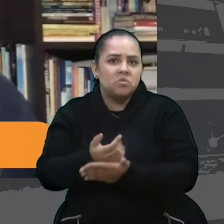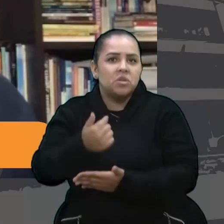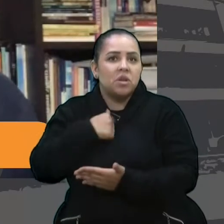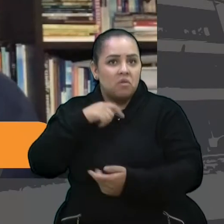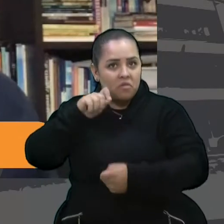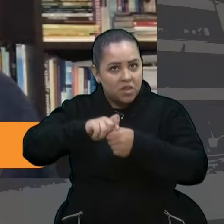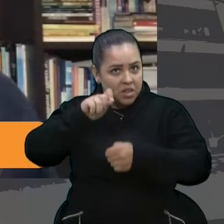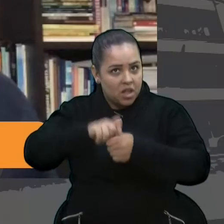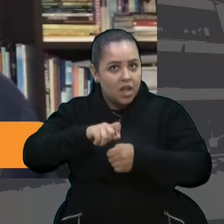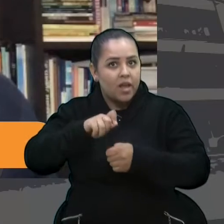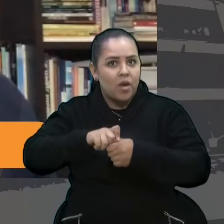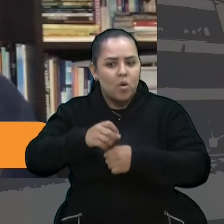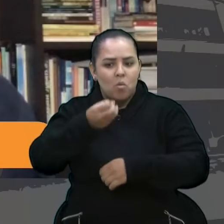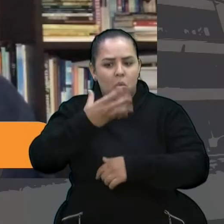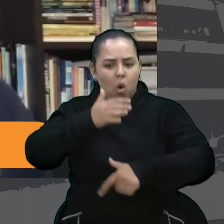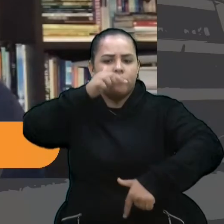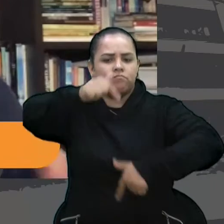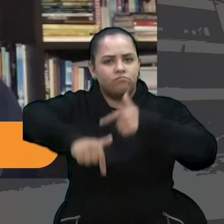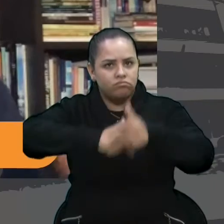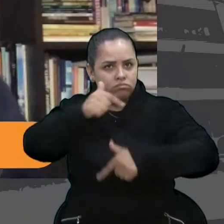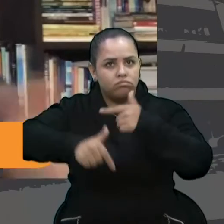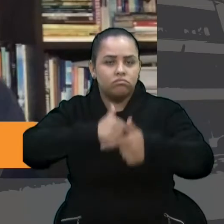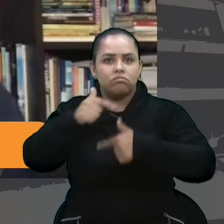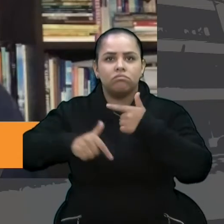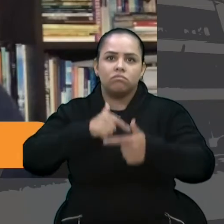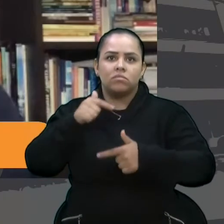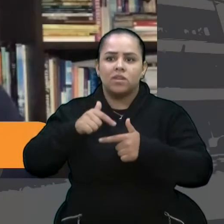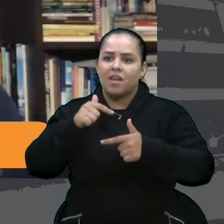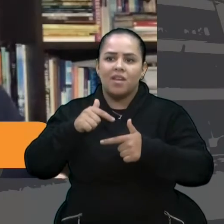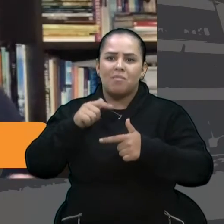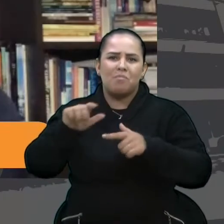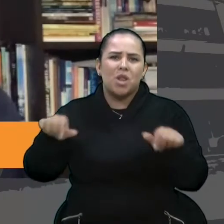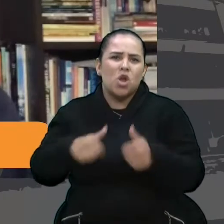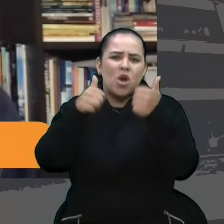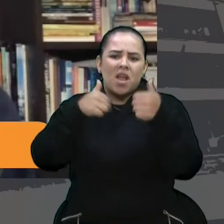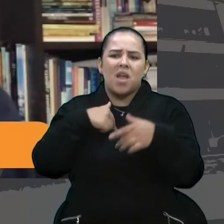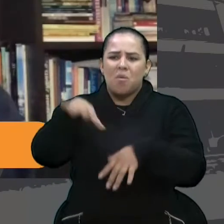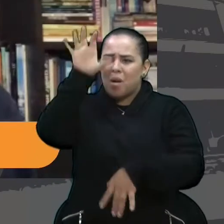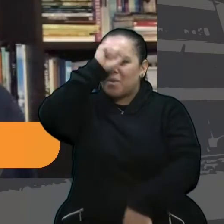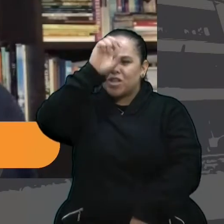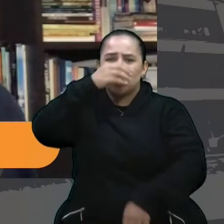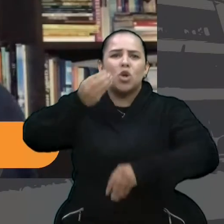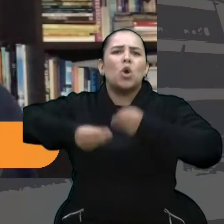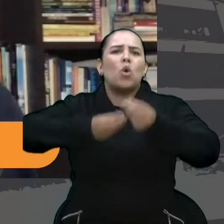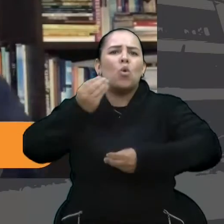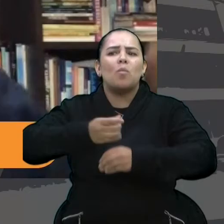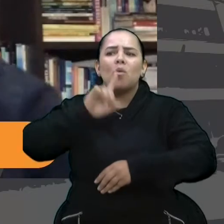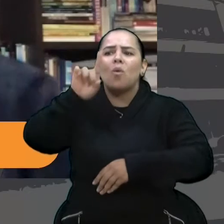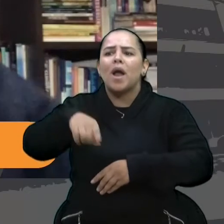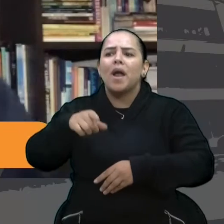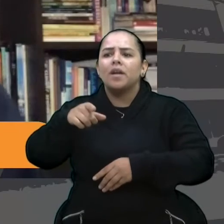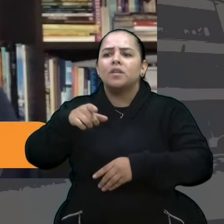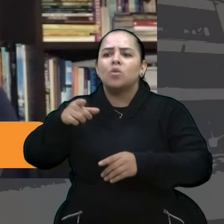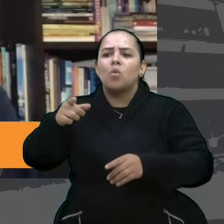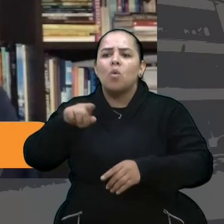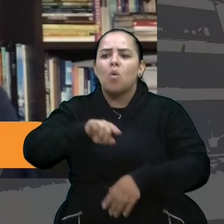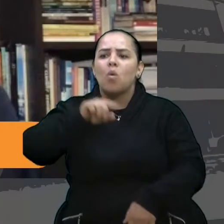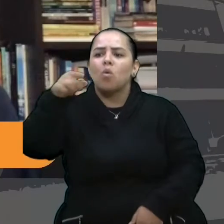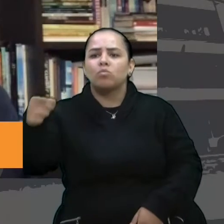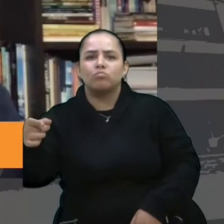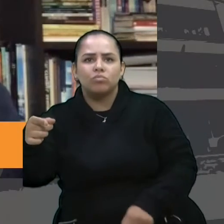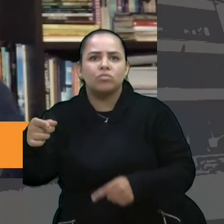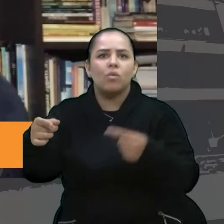cumpri um bom trabalho, e mais do que tudo, eu aprendi como funciona o outro lado, lá dentro do Palácio do